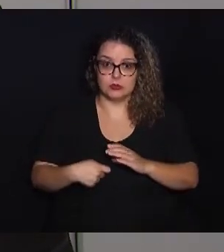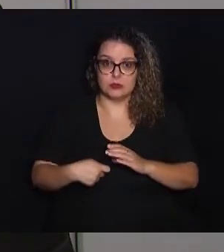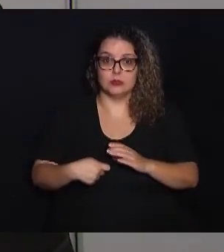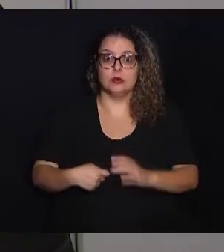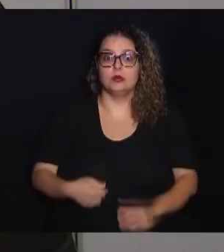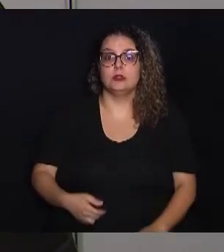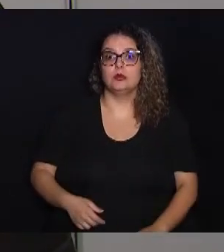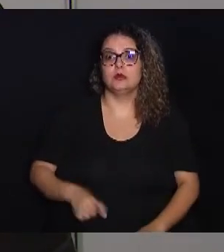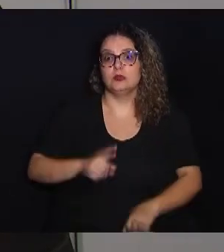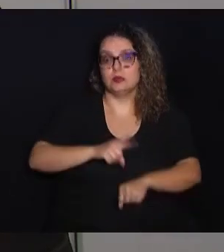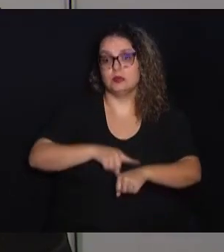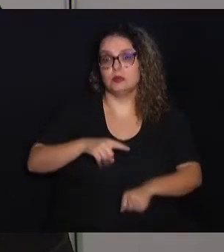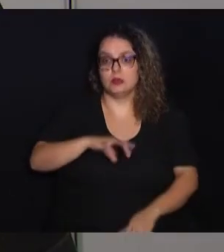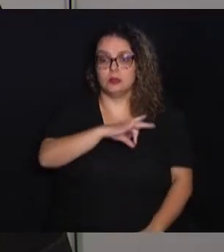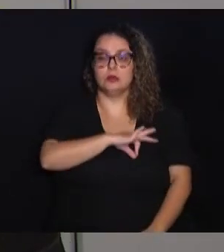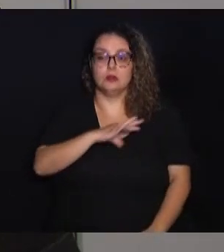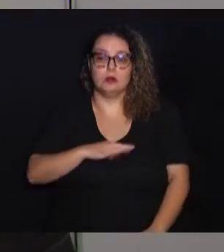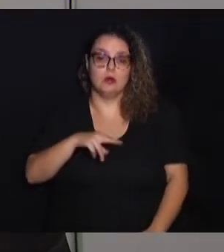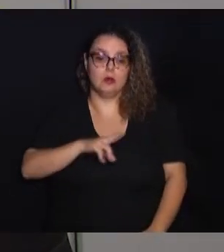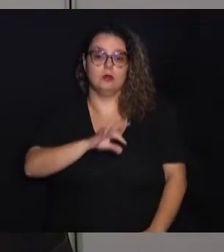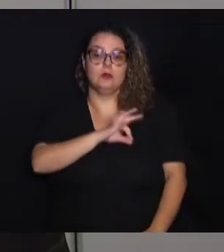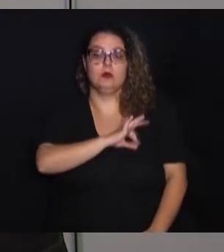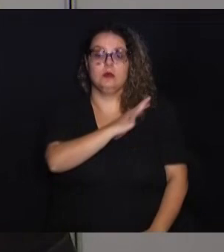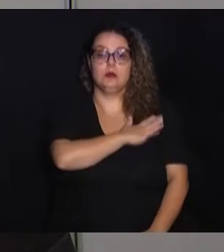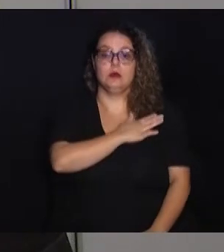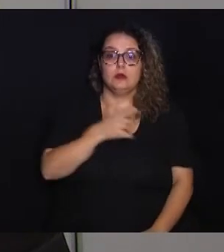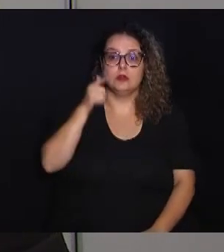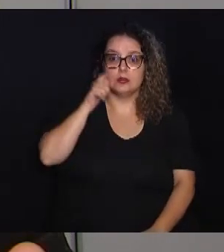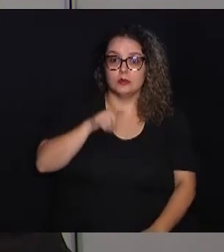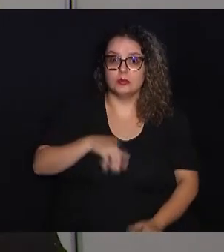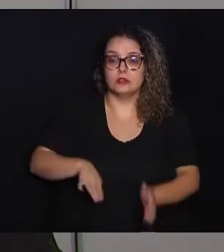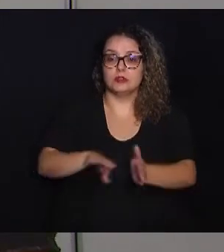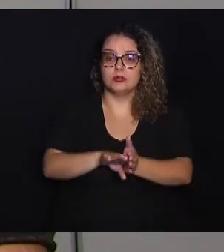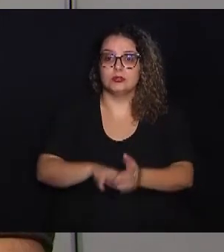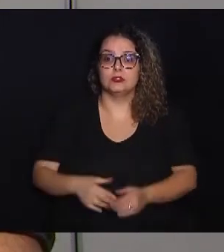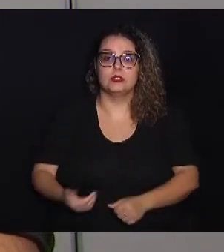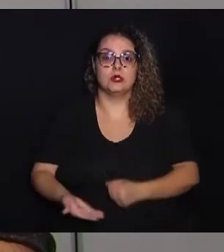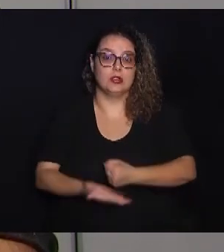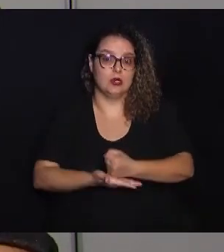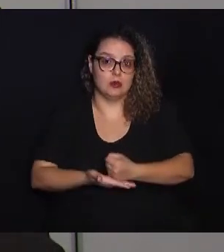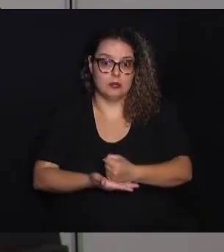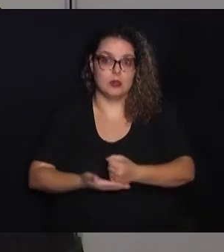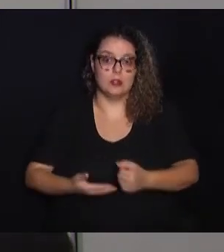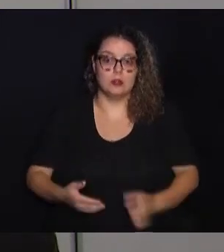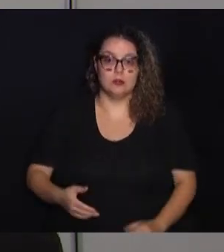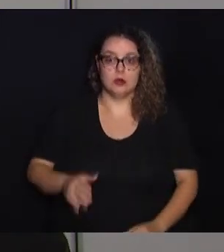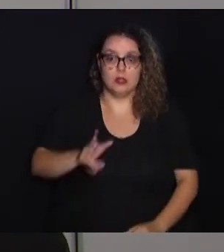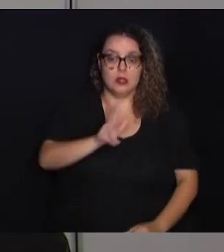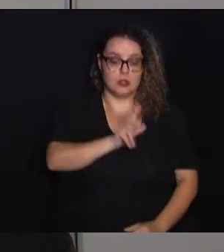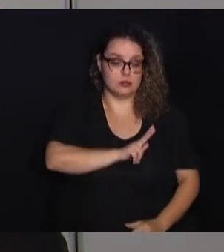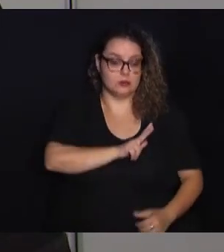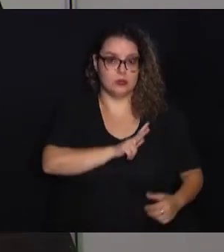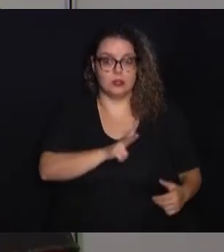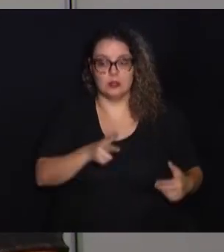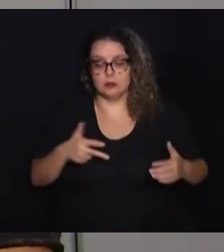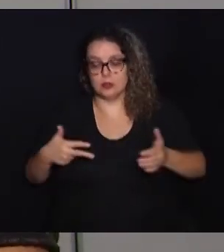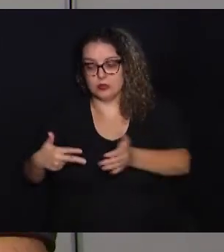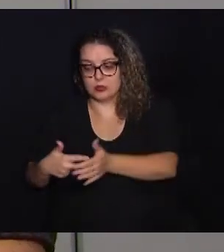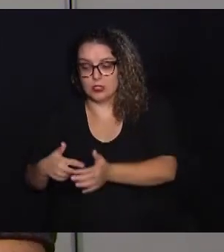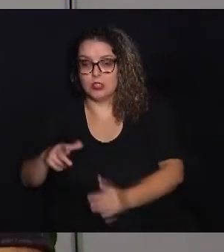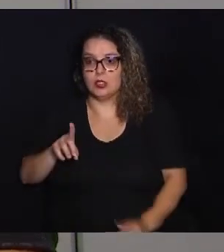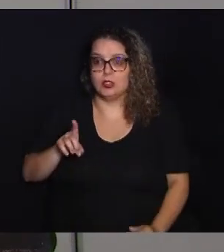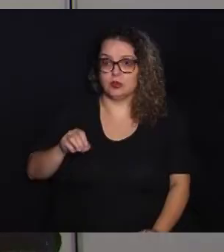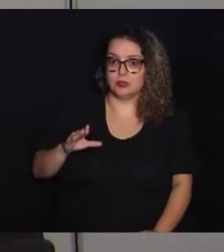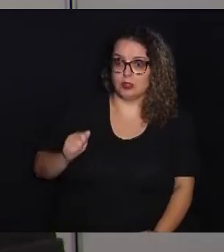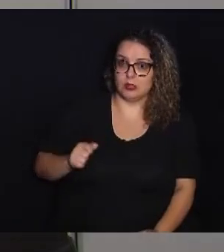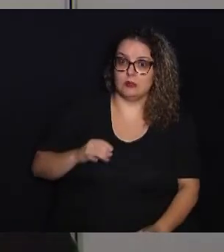gravar durante o turno do policial ou do guarda, ele consegue chegar na sua base, conectar a câmera na doca e, por sua vez, a